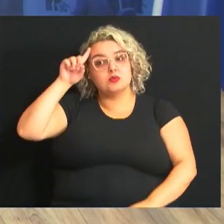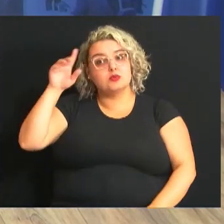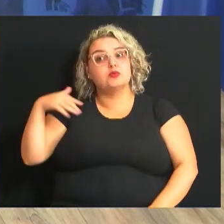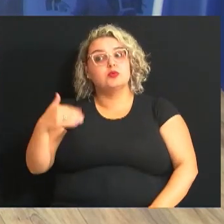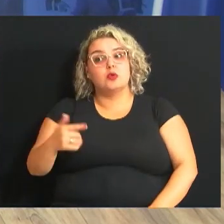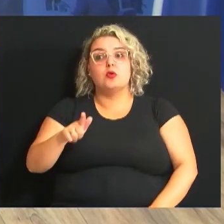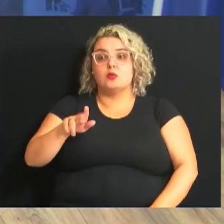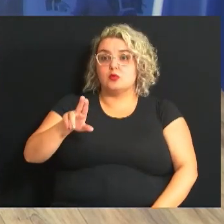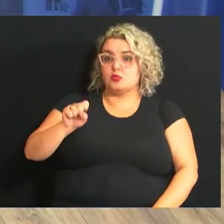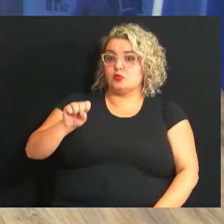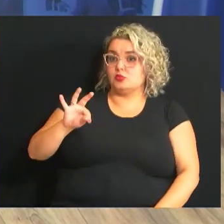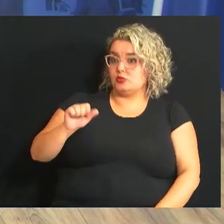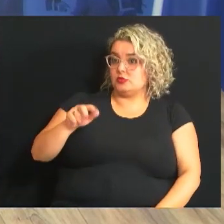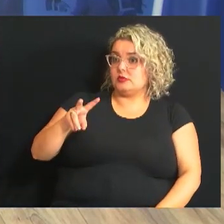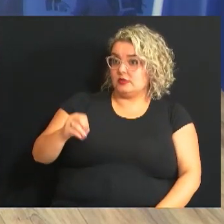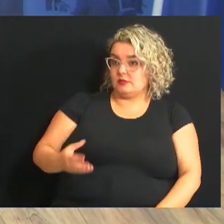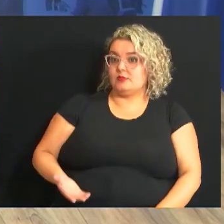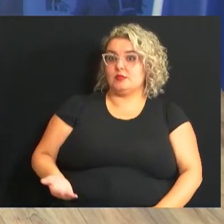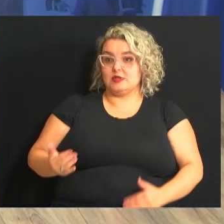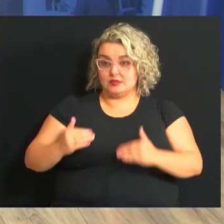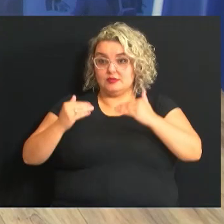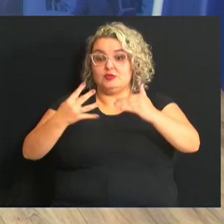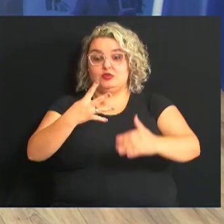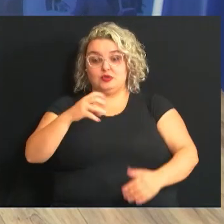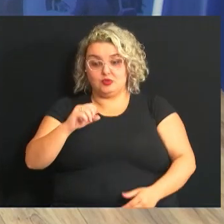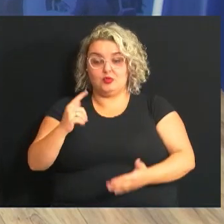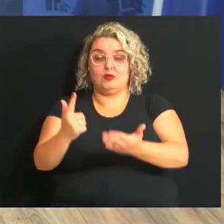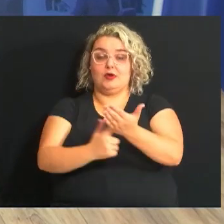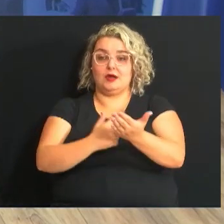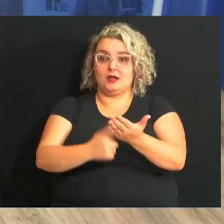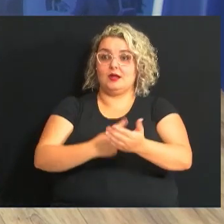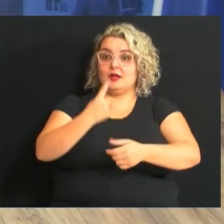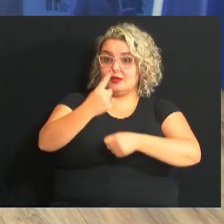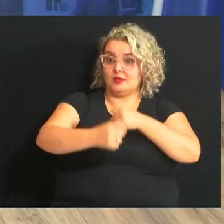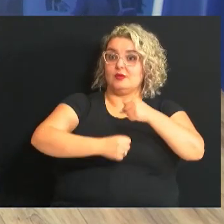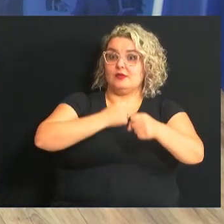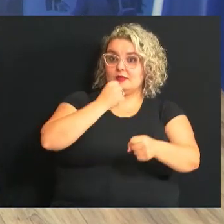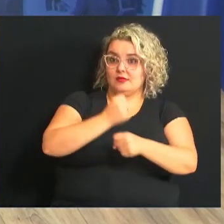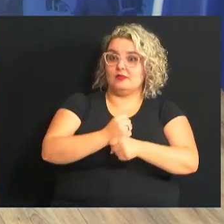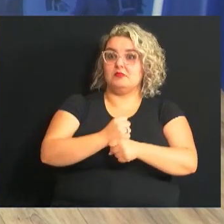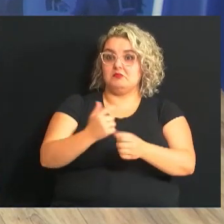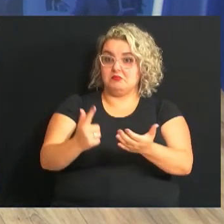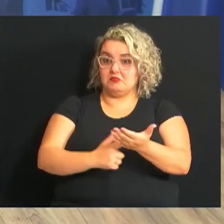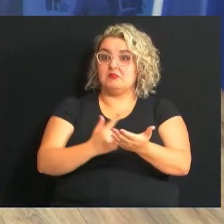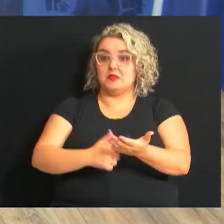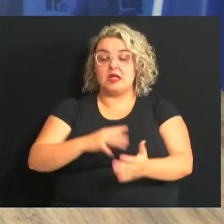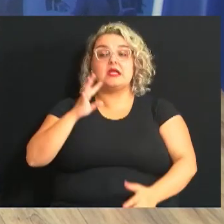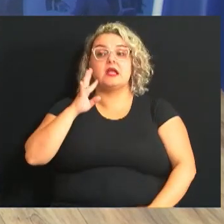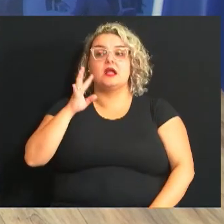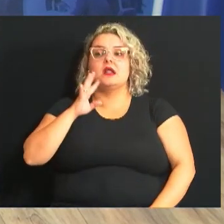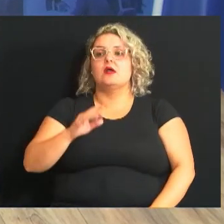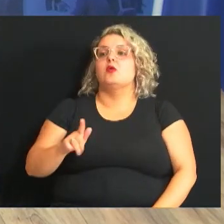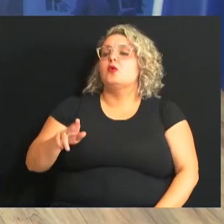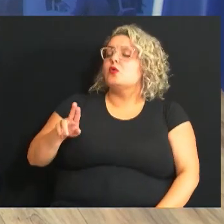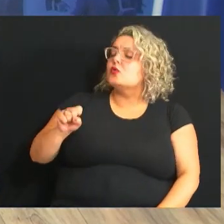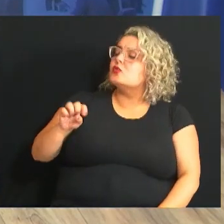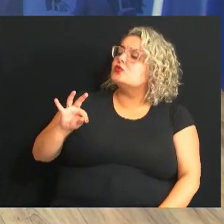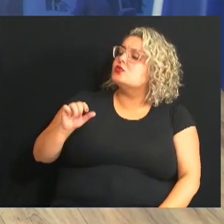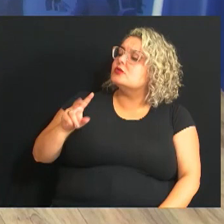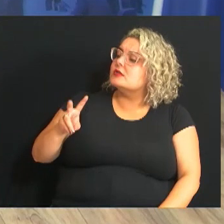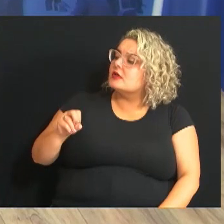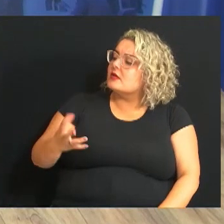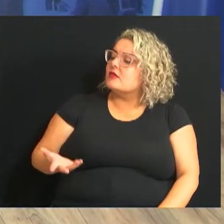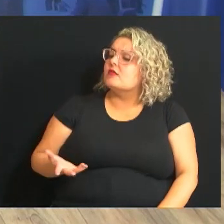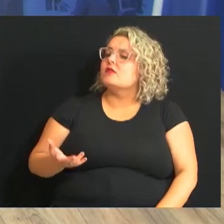chegar nesse nível aí de 40 livros em um ano, que é bastante, mas que é muito bacana. E, Gustavo, esse livro,